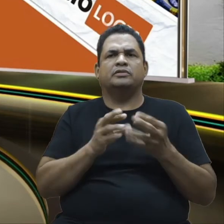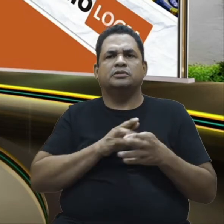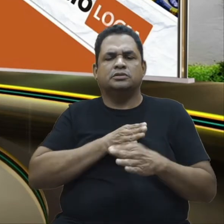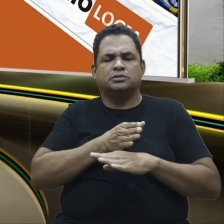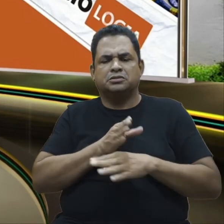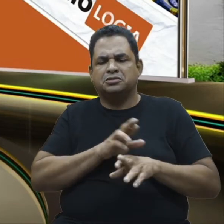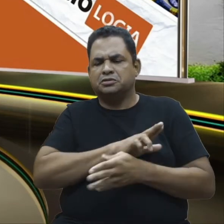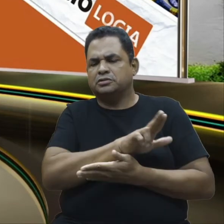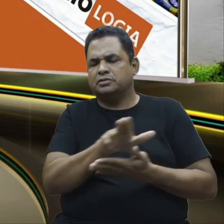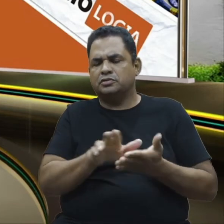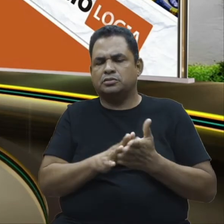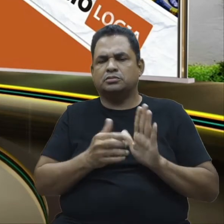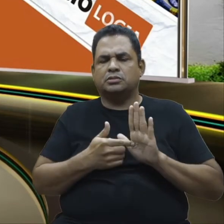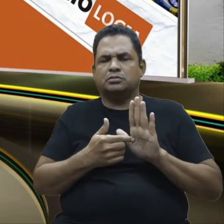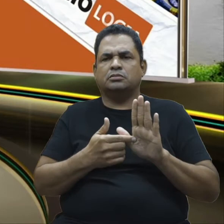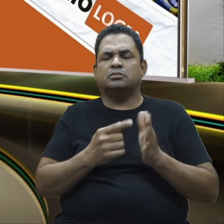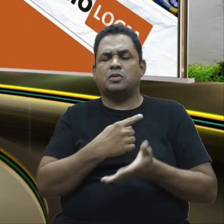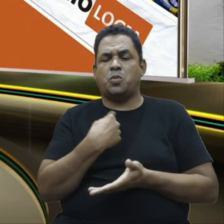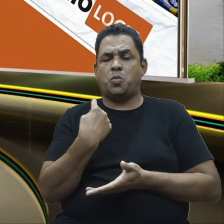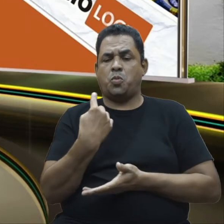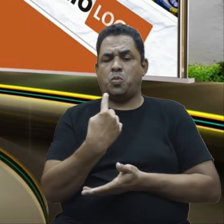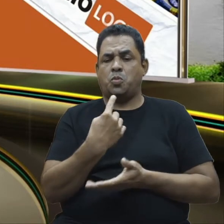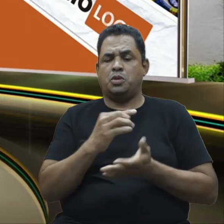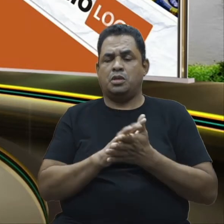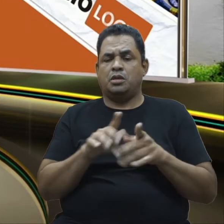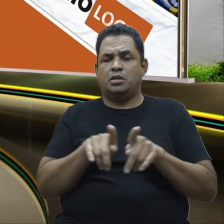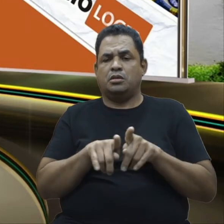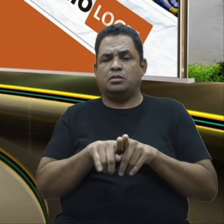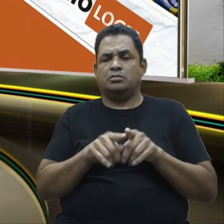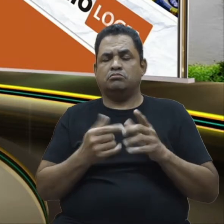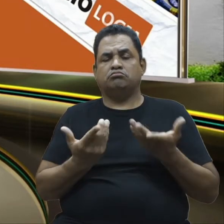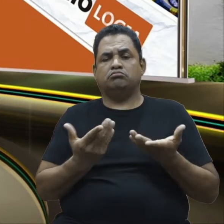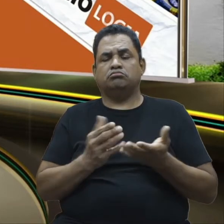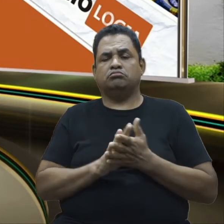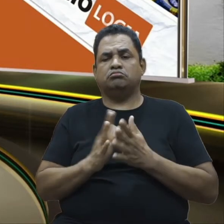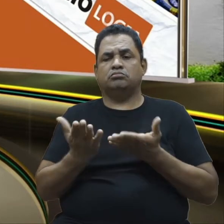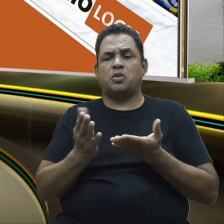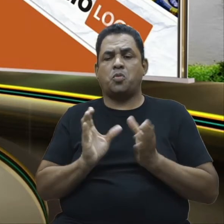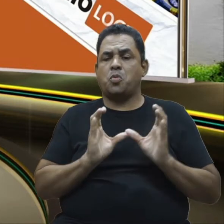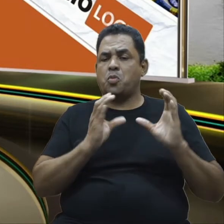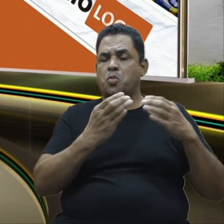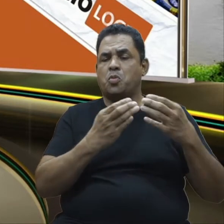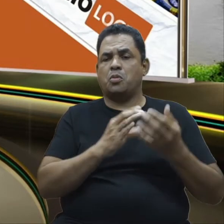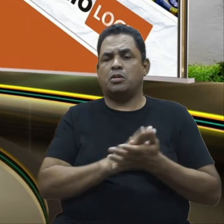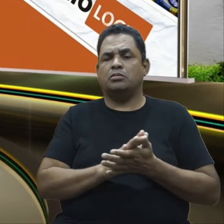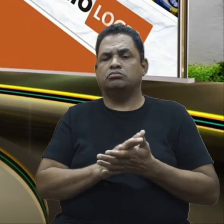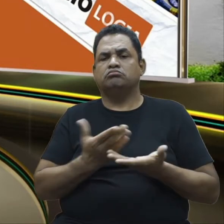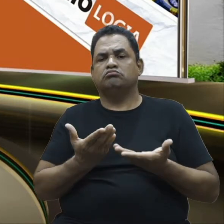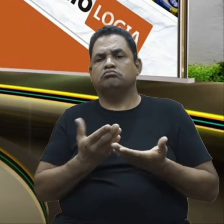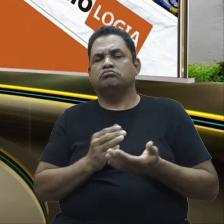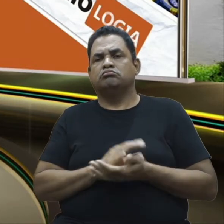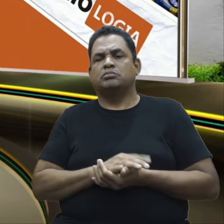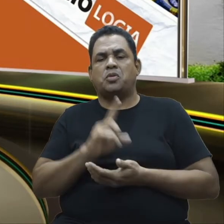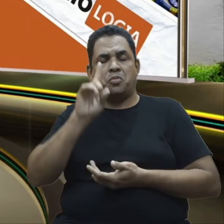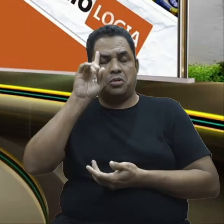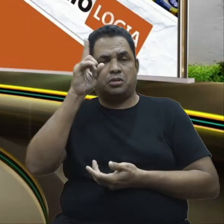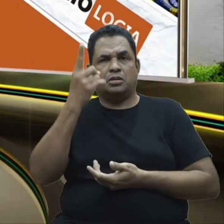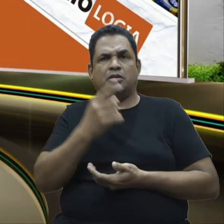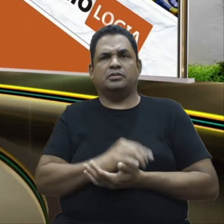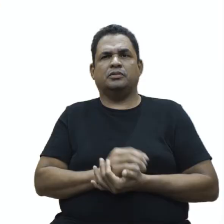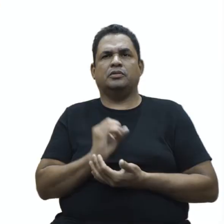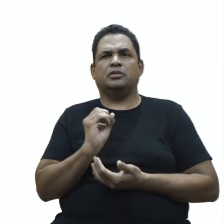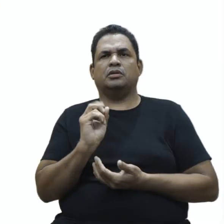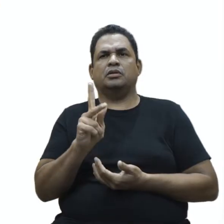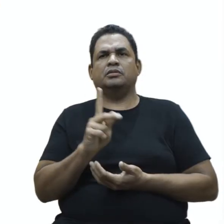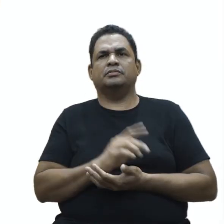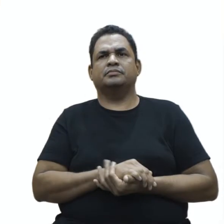fazer representar ou também de nos colocar como representante de algum grupo, ou de alguma causa, ou de alguma ideia, ok?